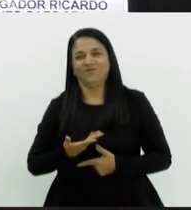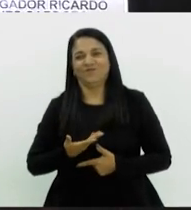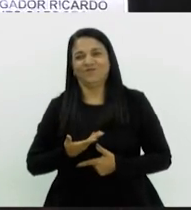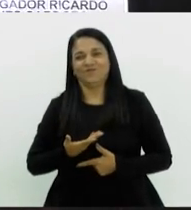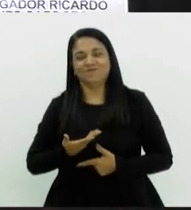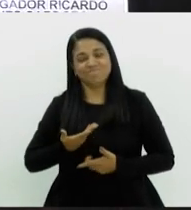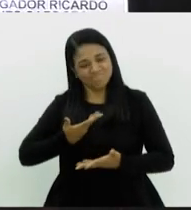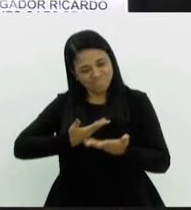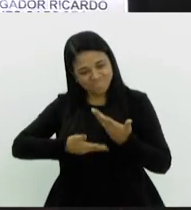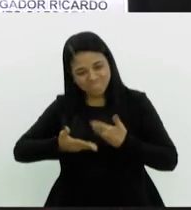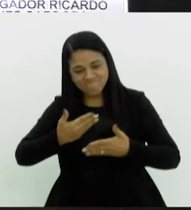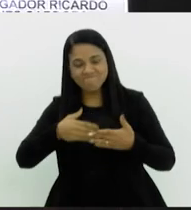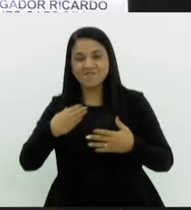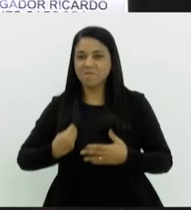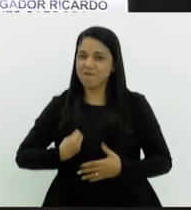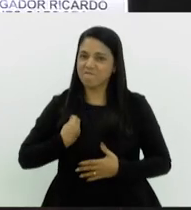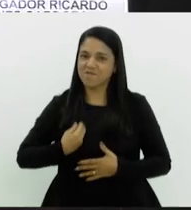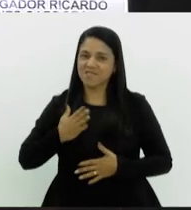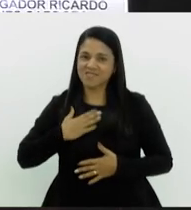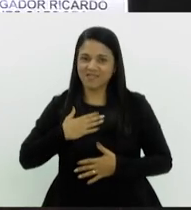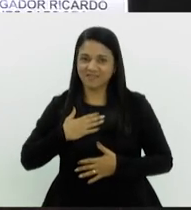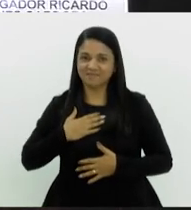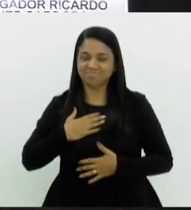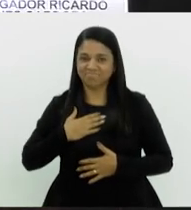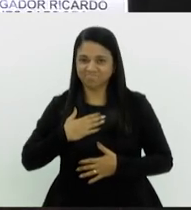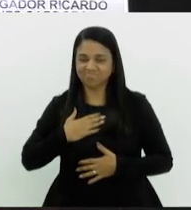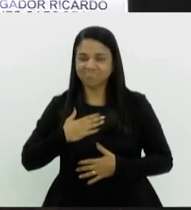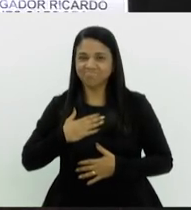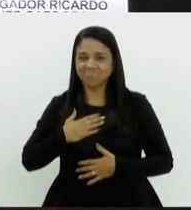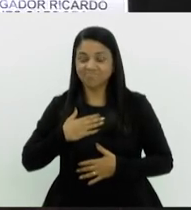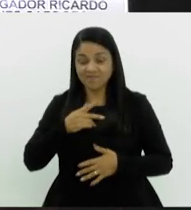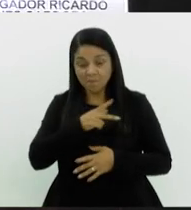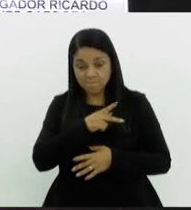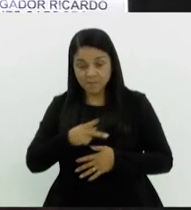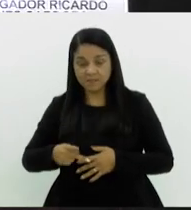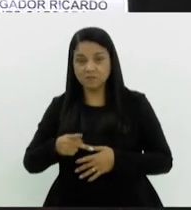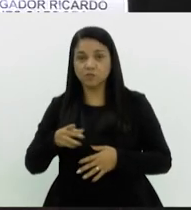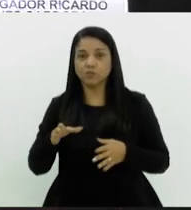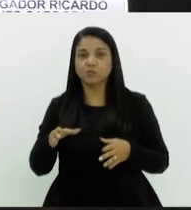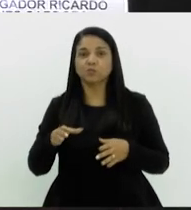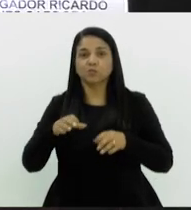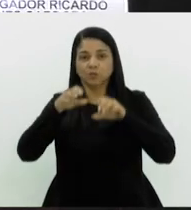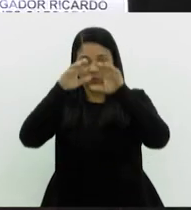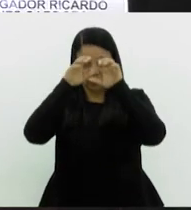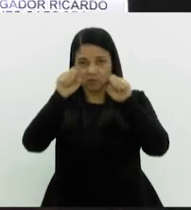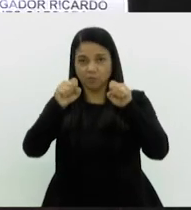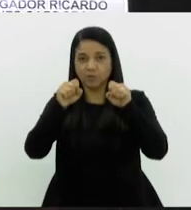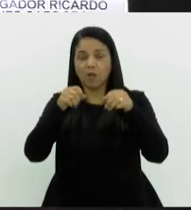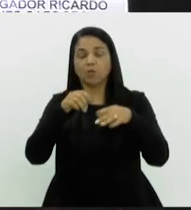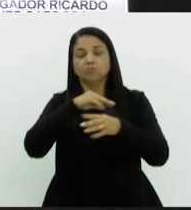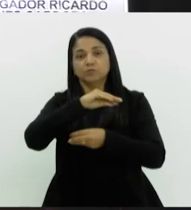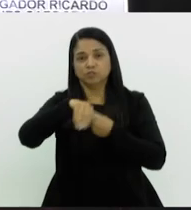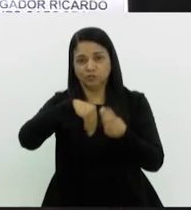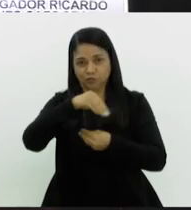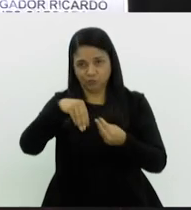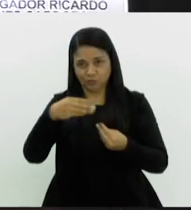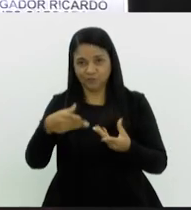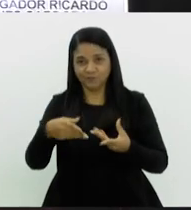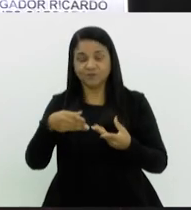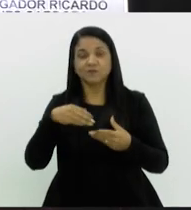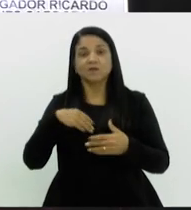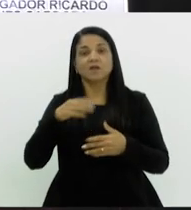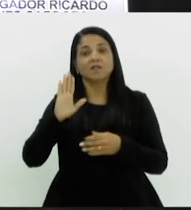uma passagem marcante na minha vida, que foi ele que presidiu esse tribunal misto. No meio do caminho, teve a eleição,